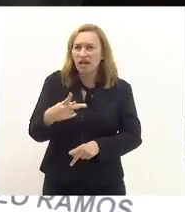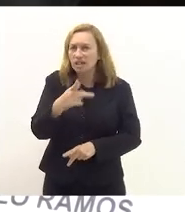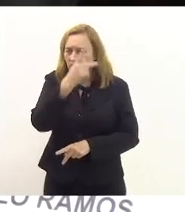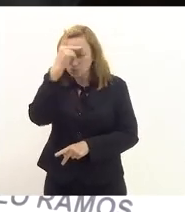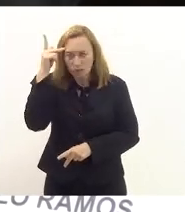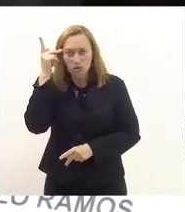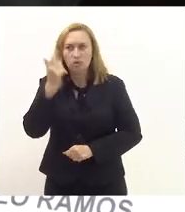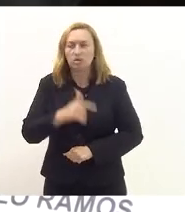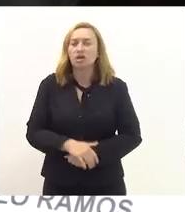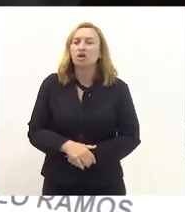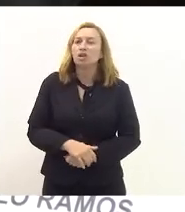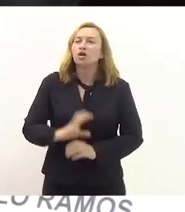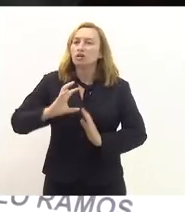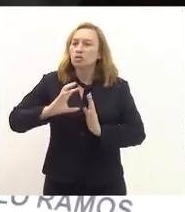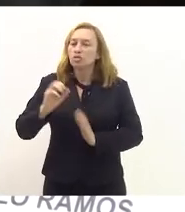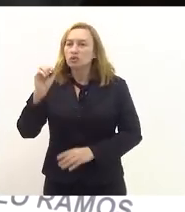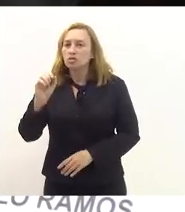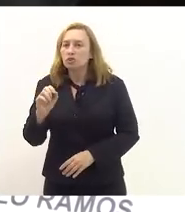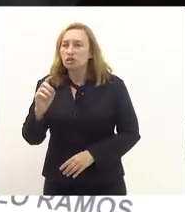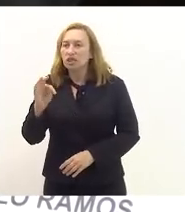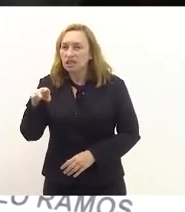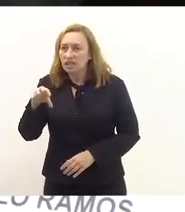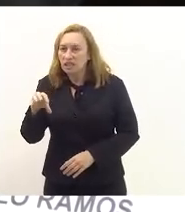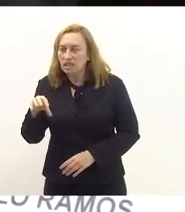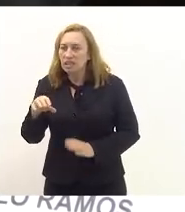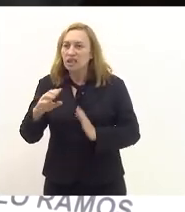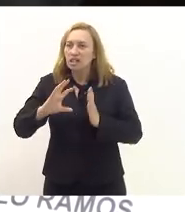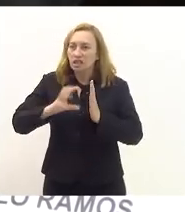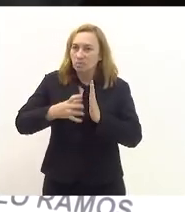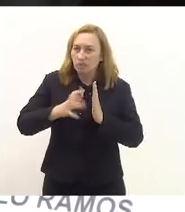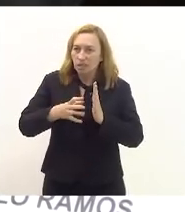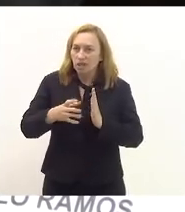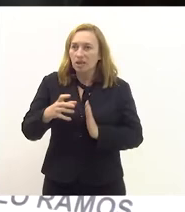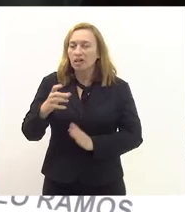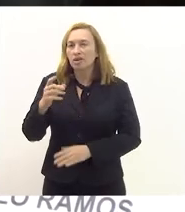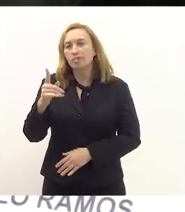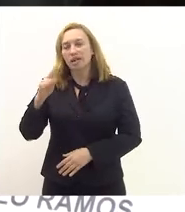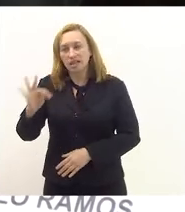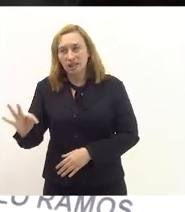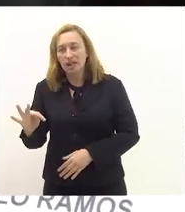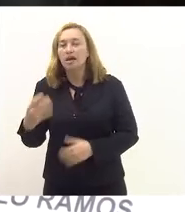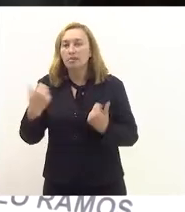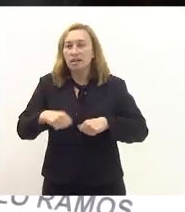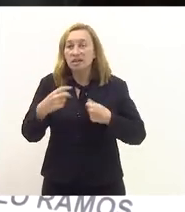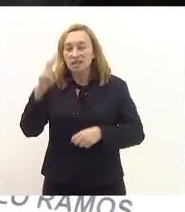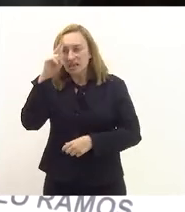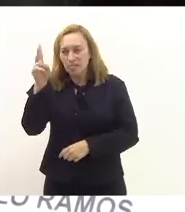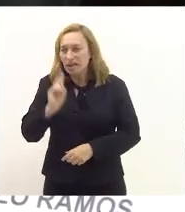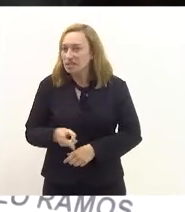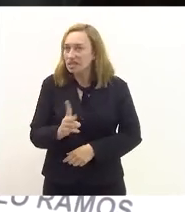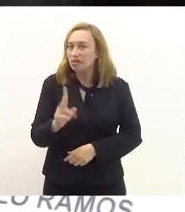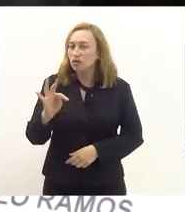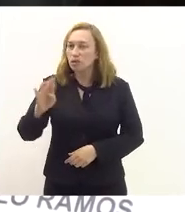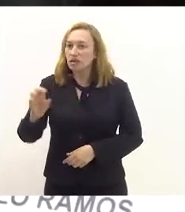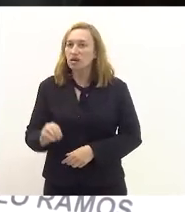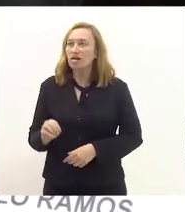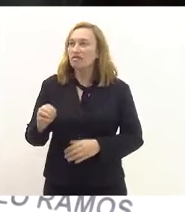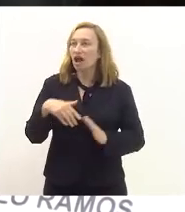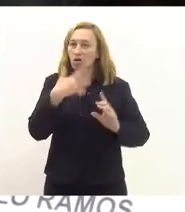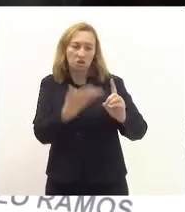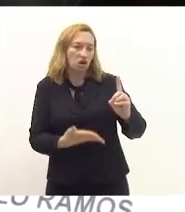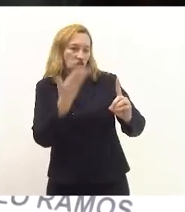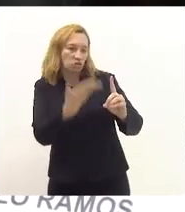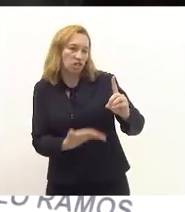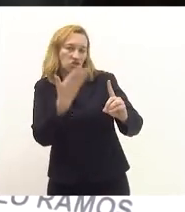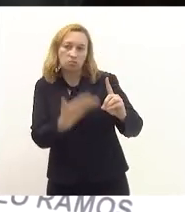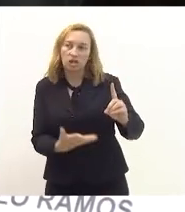pessoas. Os candidatos do PDT têm que lembrar o Brizola a cada momento. Não adianta a gente ficar fazendo homenagens para o Brizola